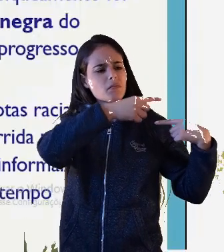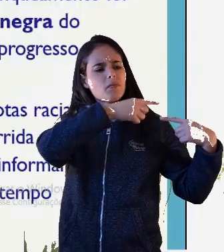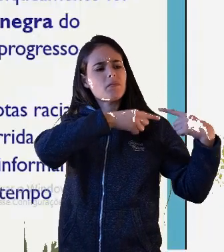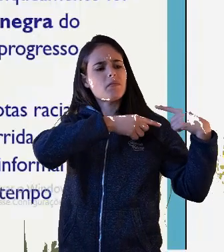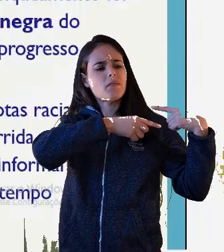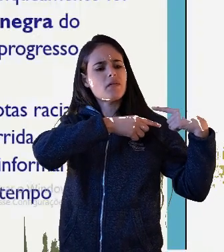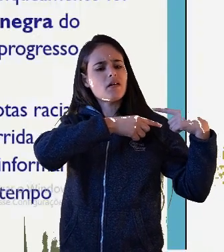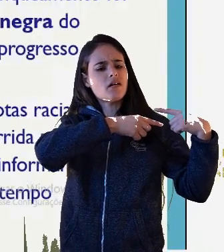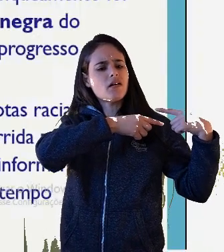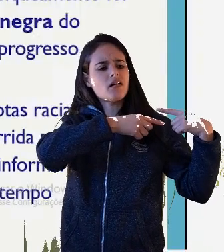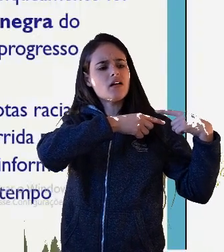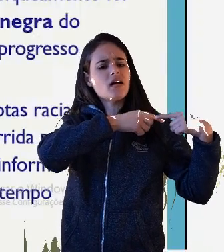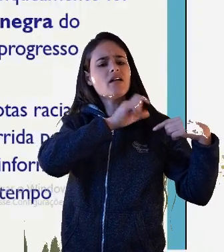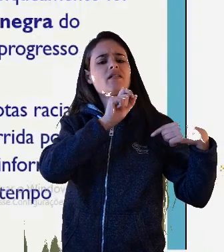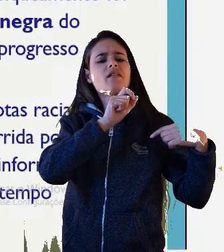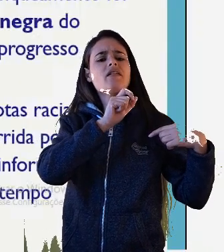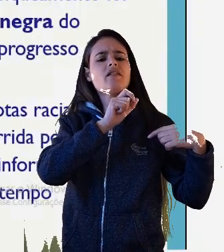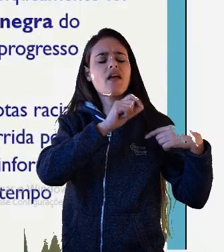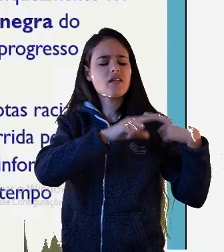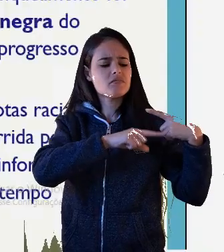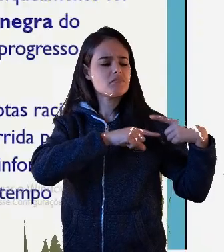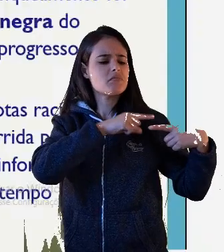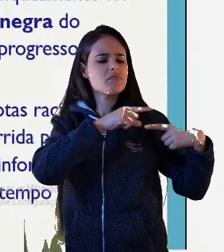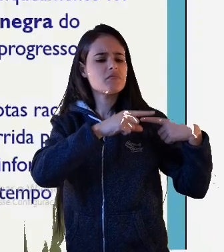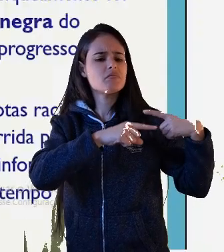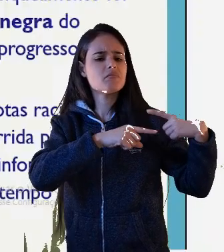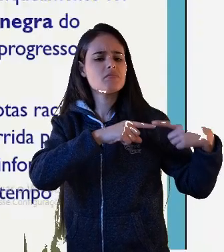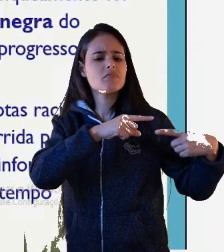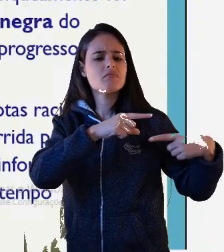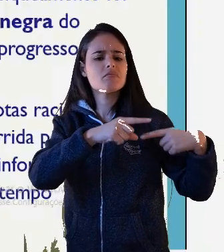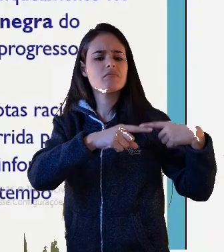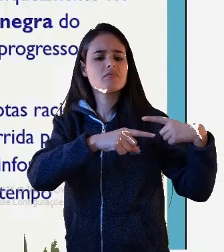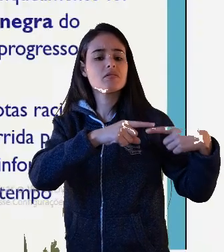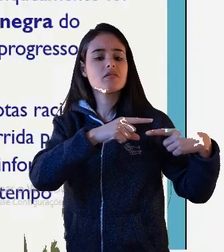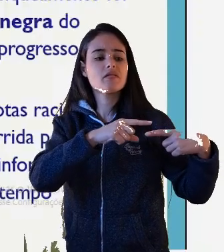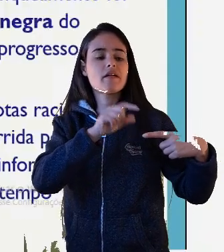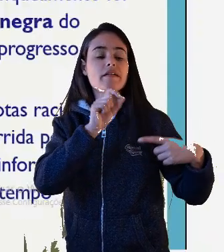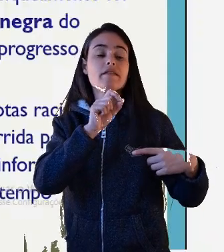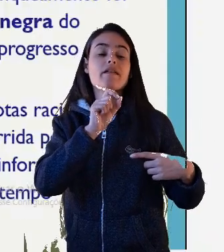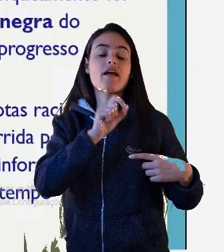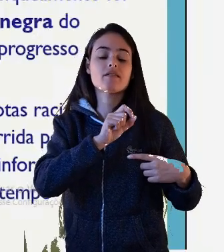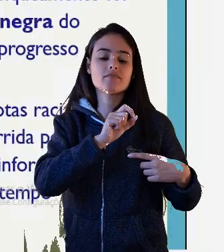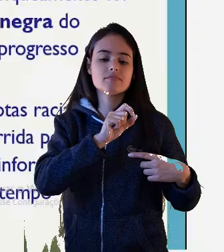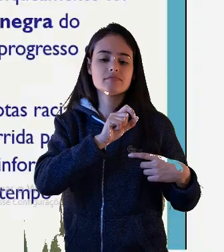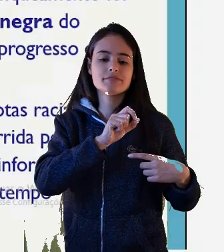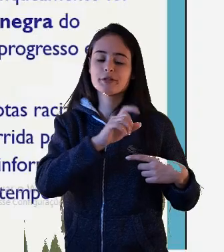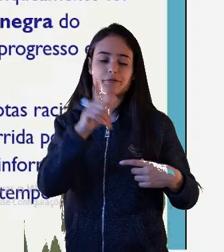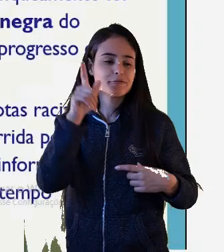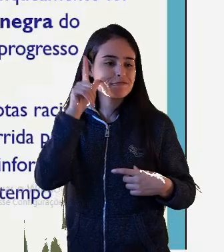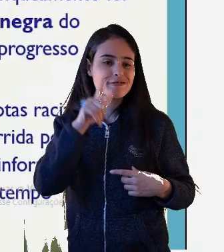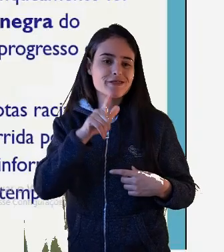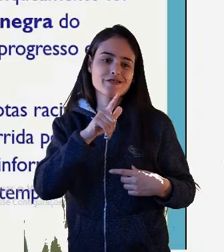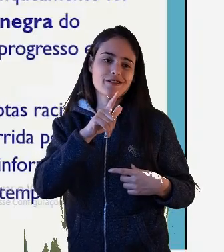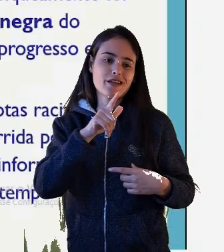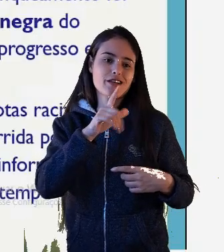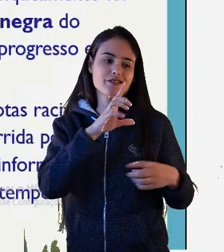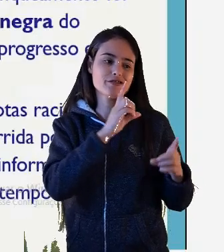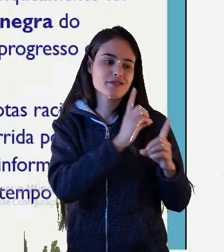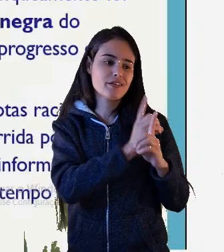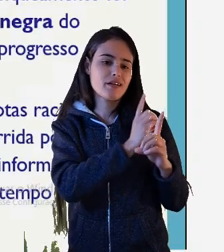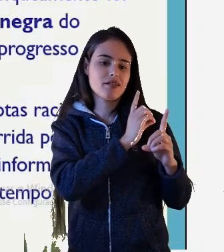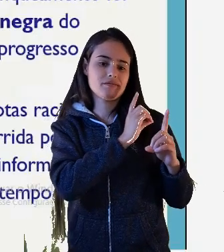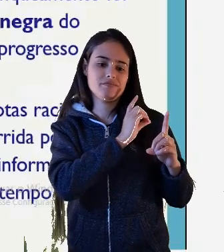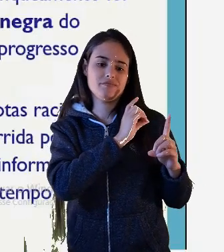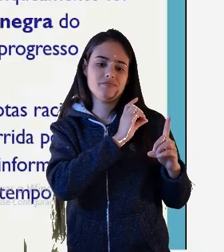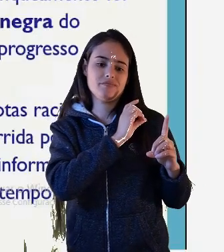o Tiago fala no Projeto Querino mesmo. Né? Isso ressoa no discurso contemporâneo, claro, que questiona as cotas raciais, como se todos